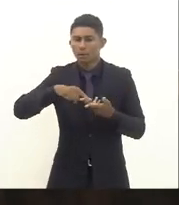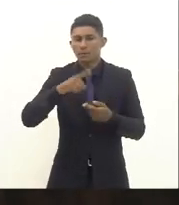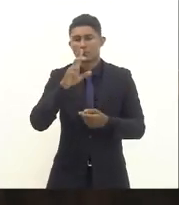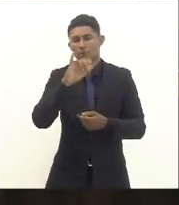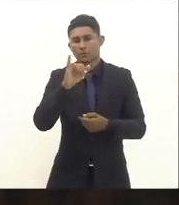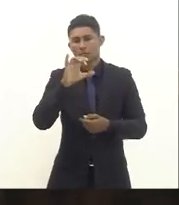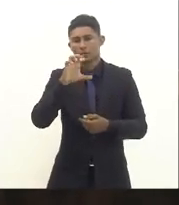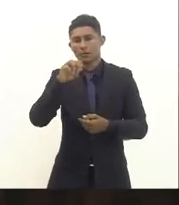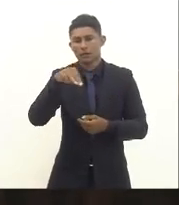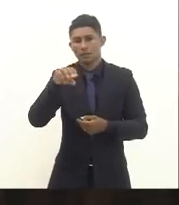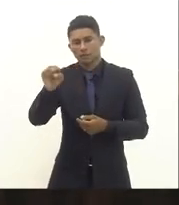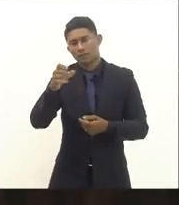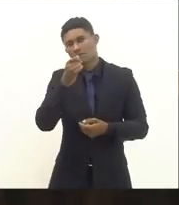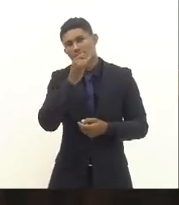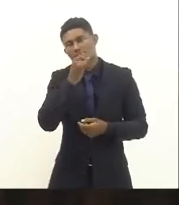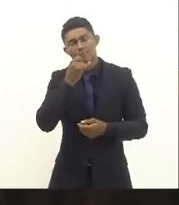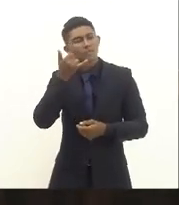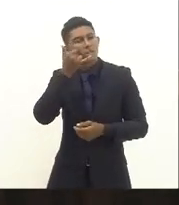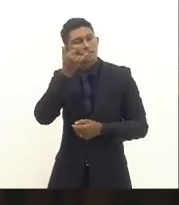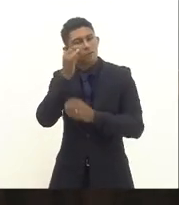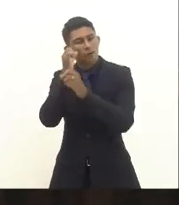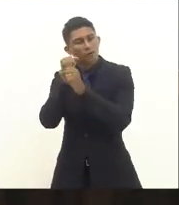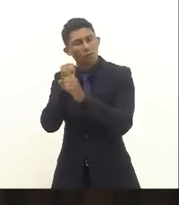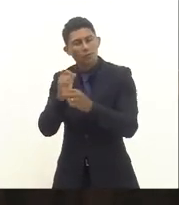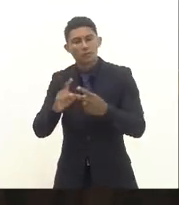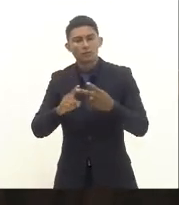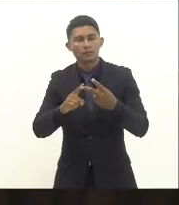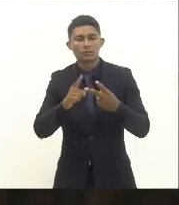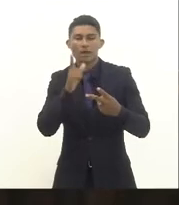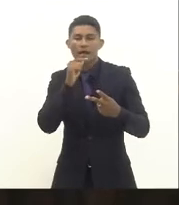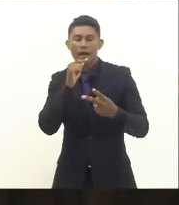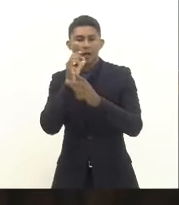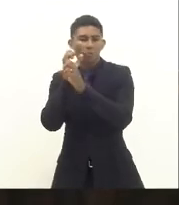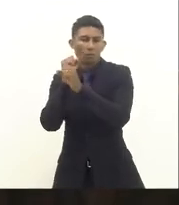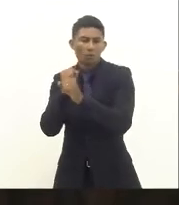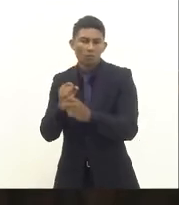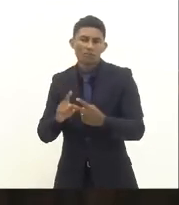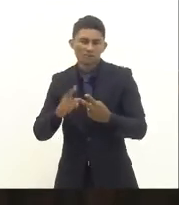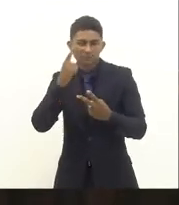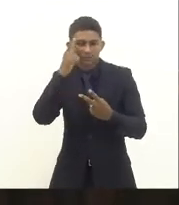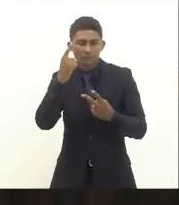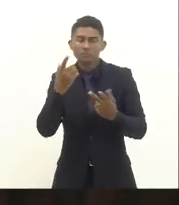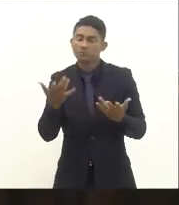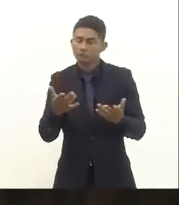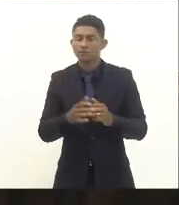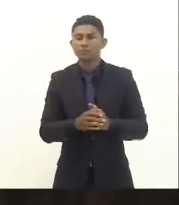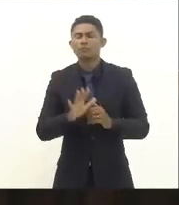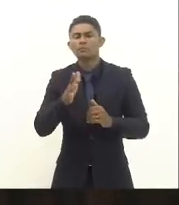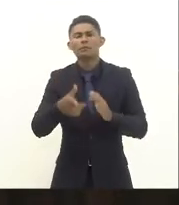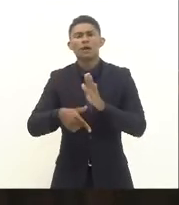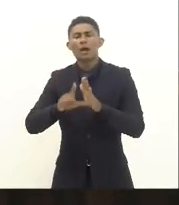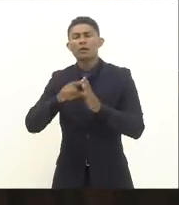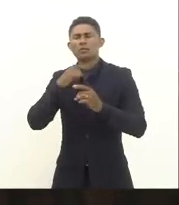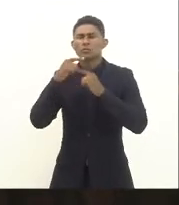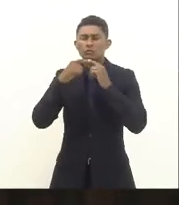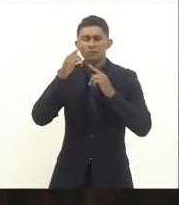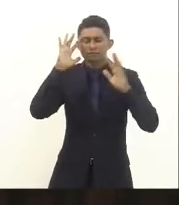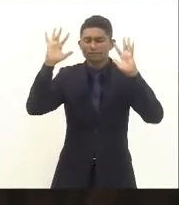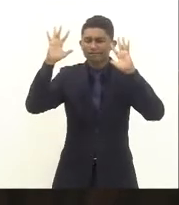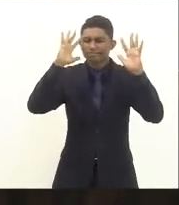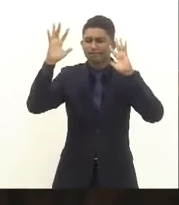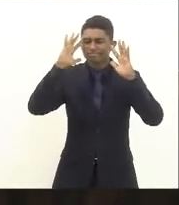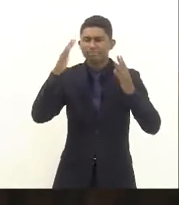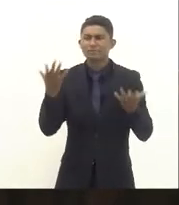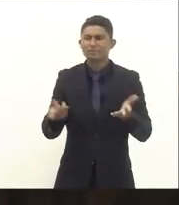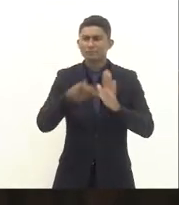como conta de telefone conta de água então que a dúvida ela se da forma que